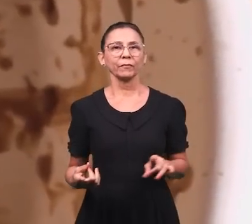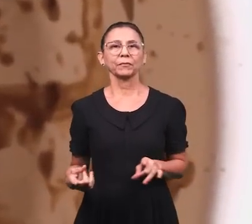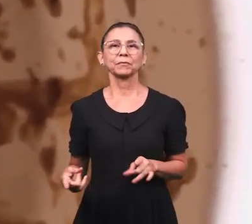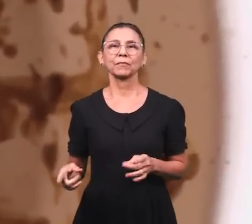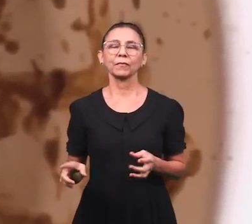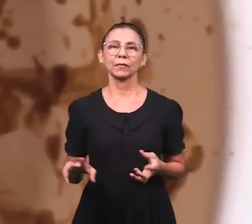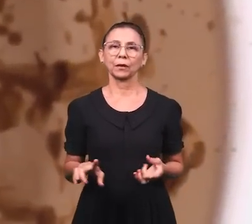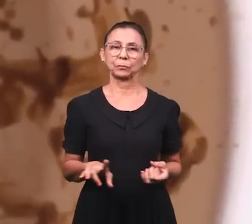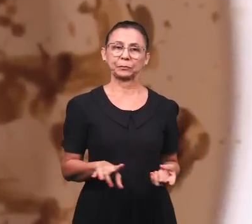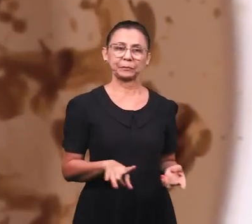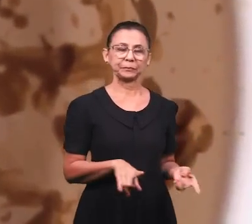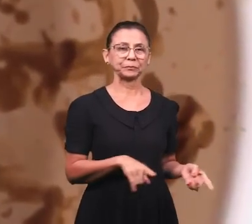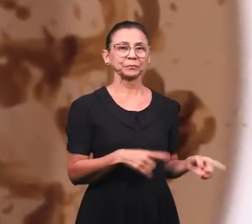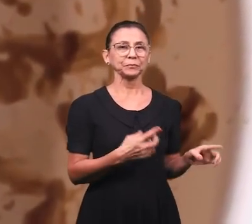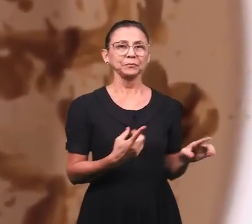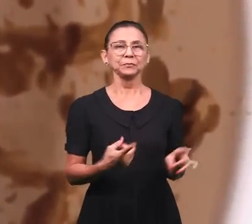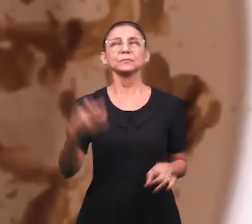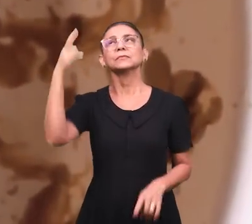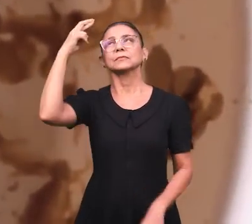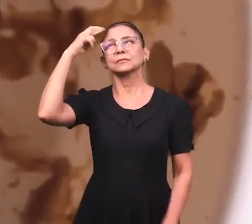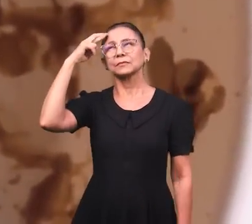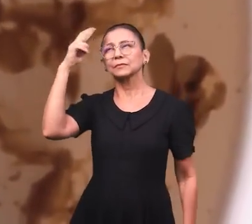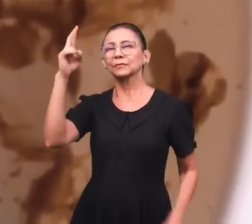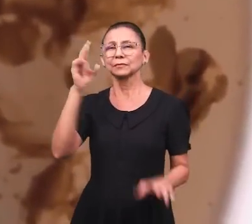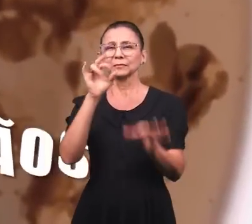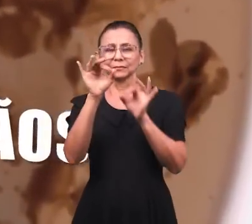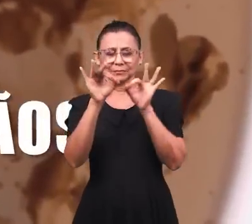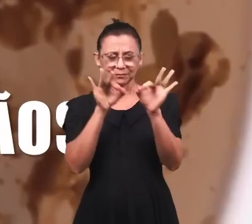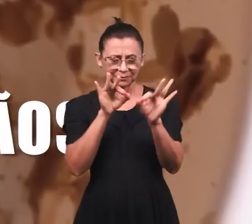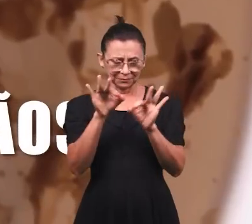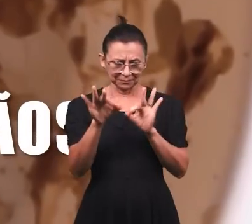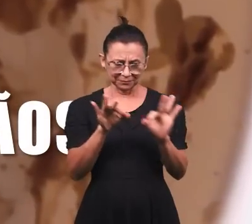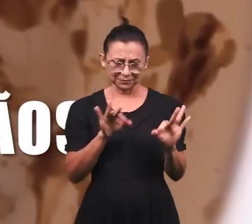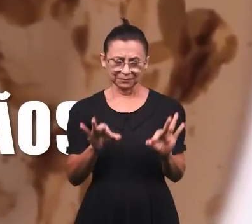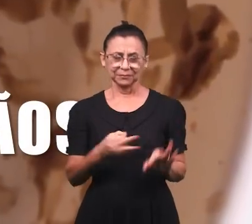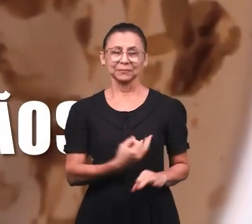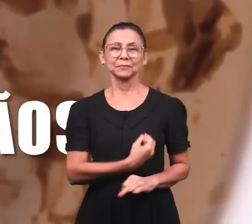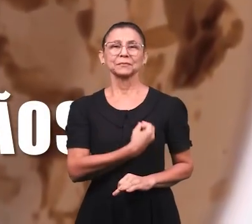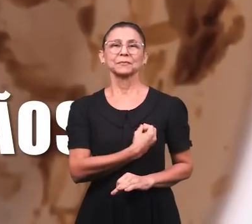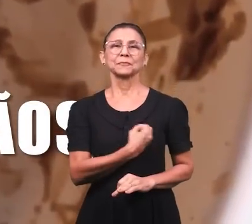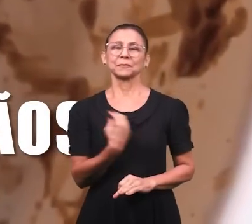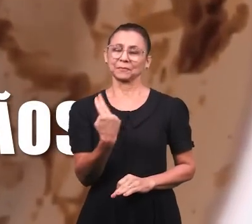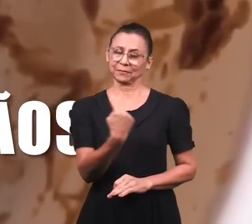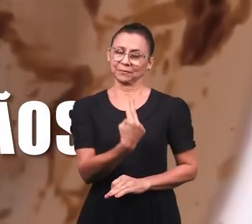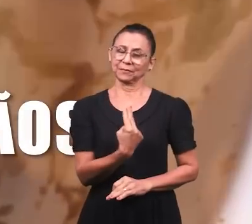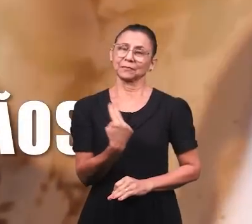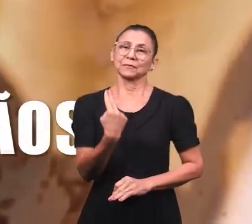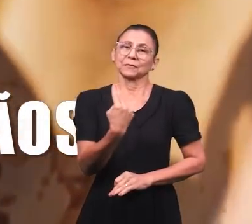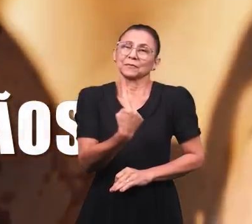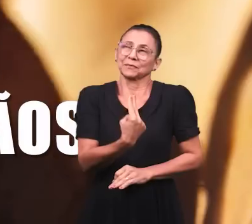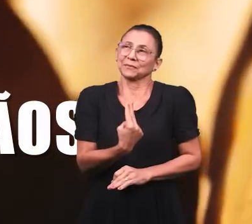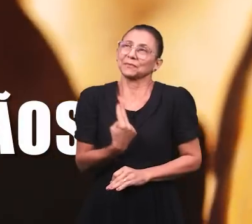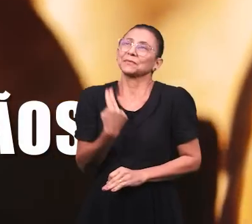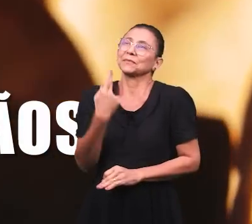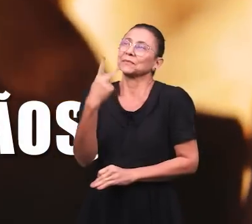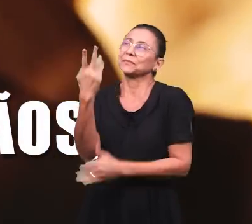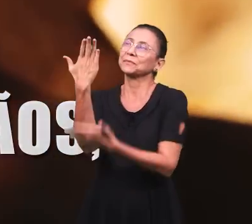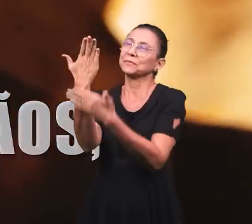vaso para ti, frágil barro em